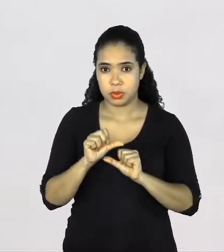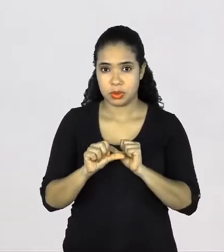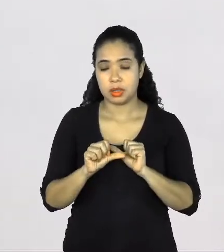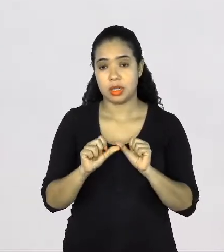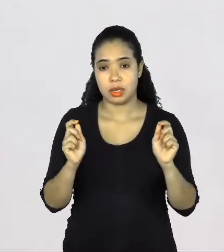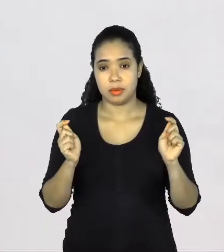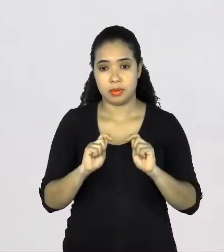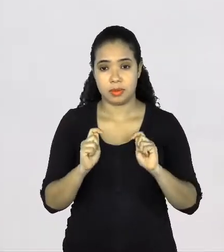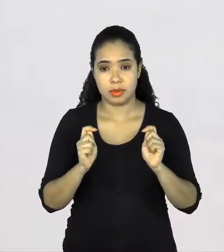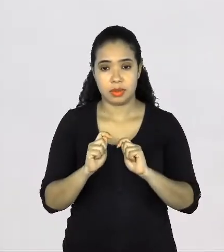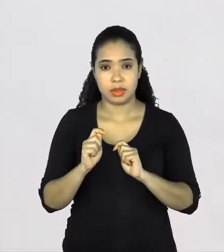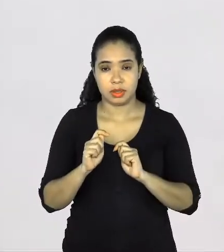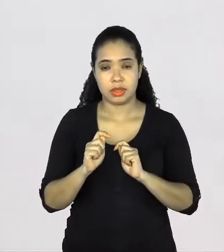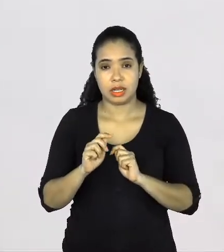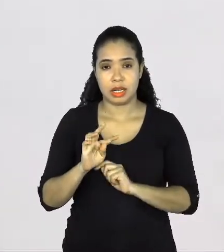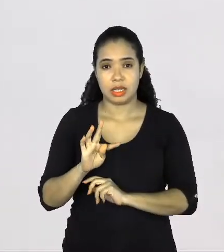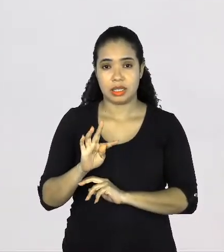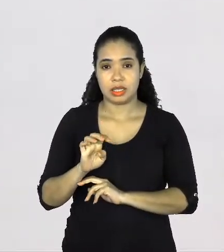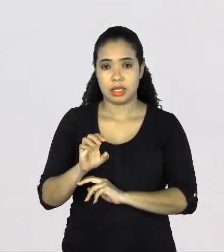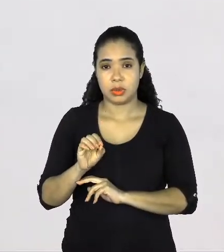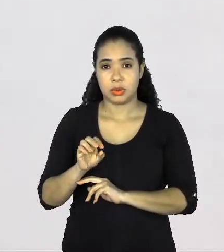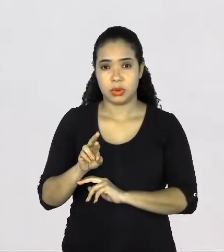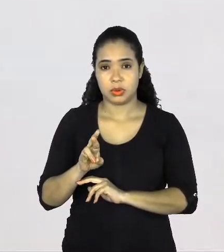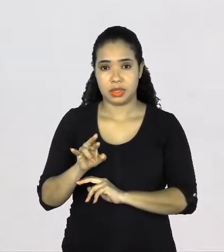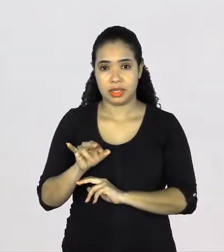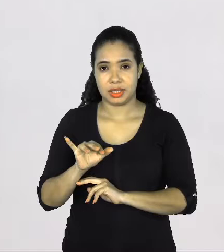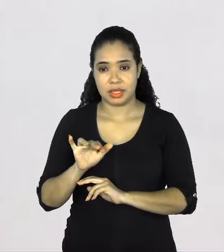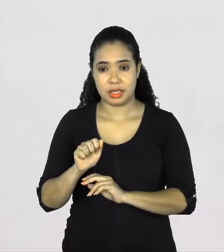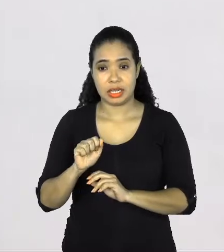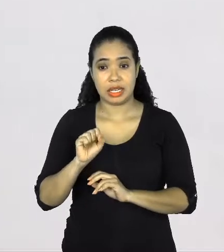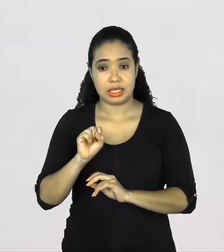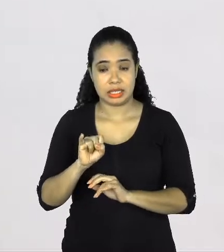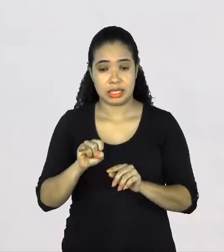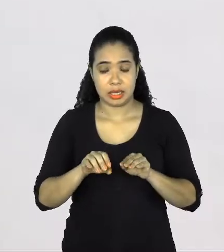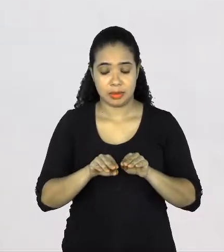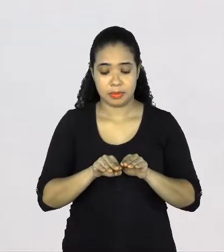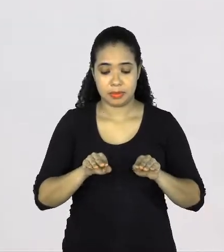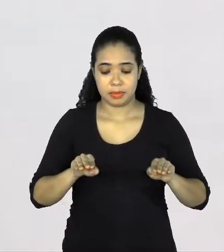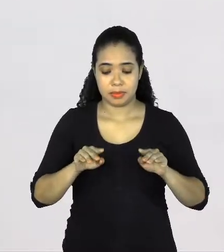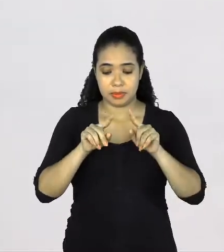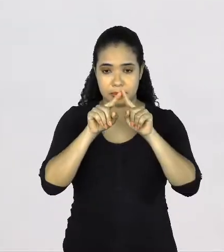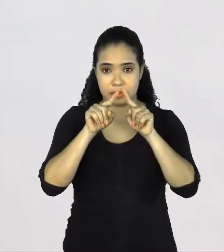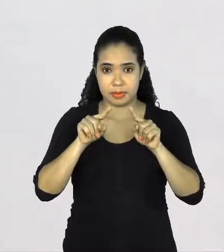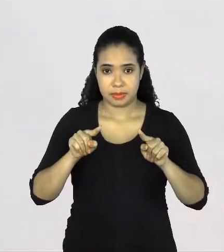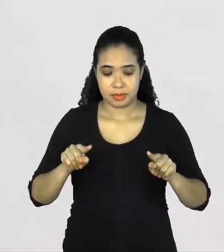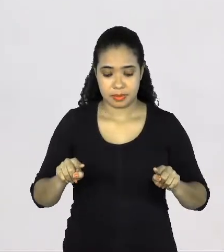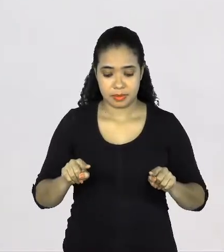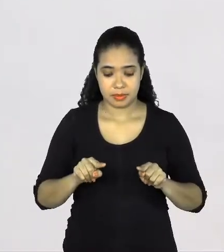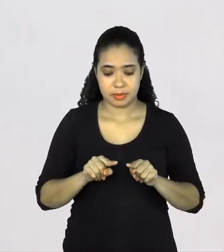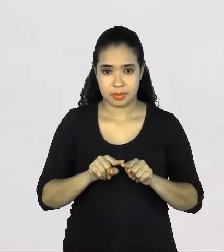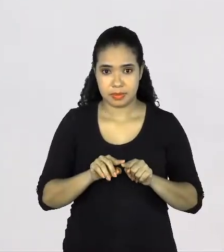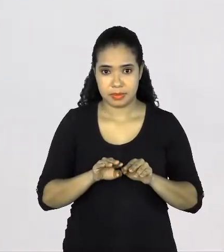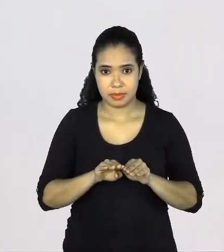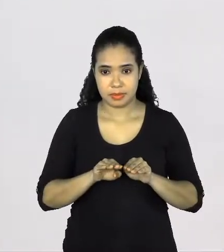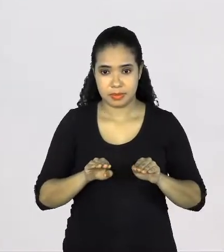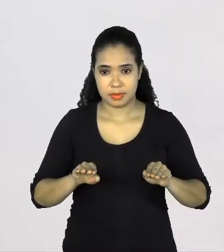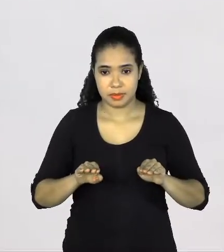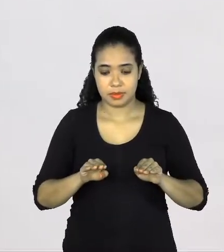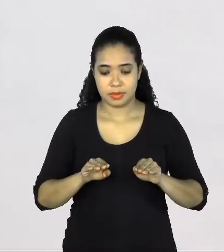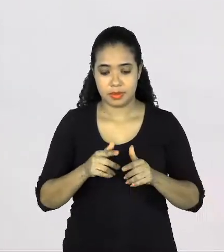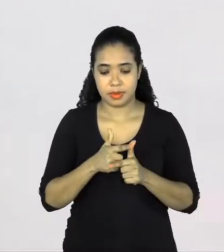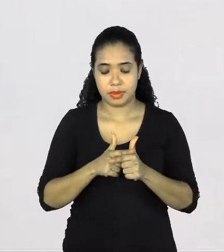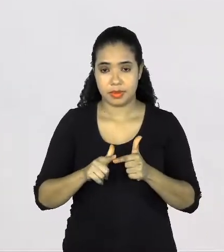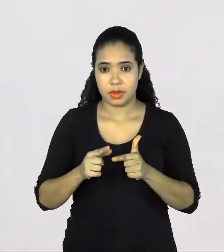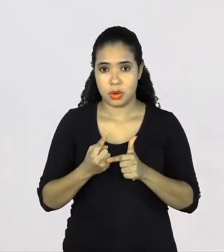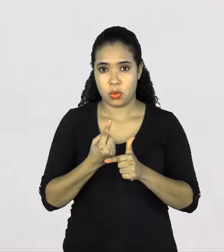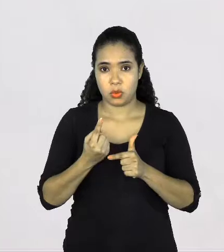poder fazer essas teorias caber nele. Bom, se essa reta tinha 10 centímetros e eu dividir ela com a